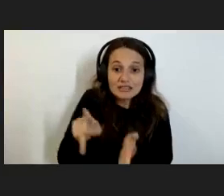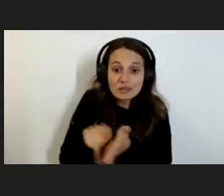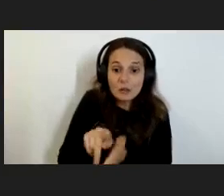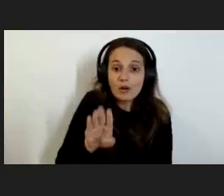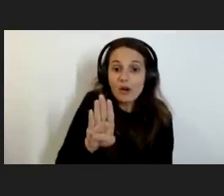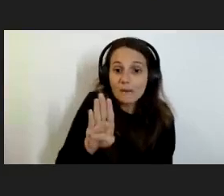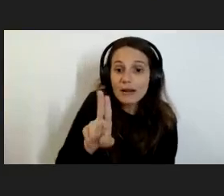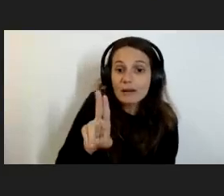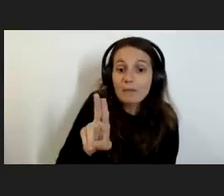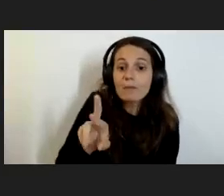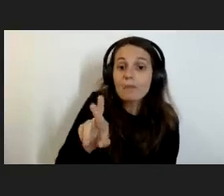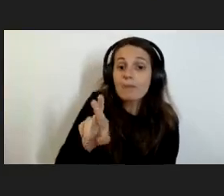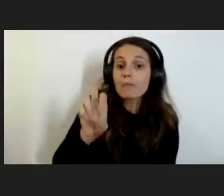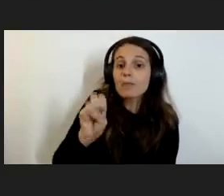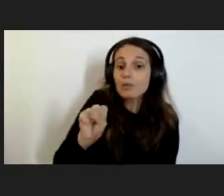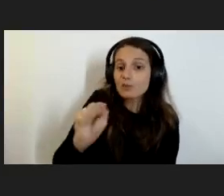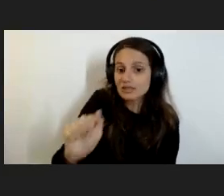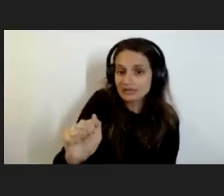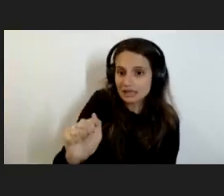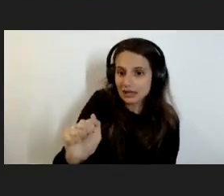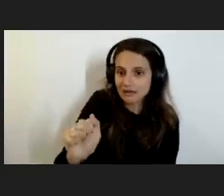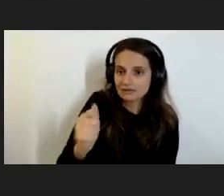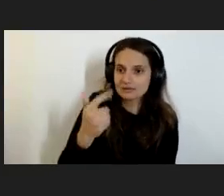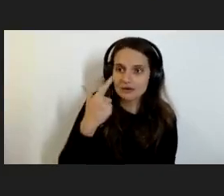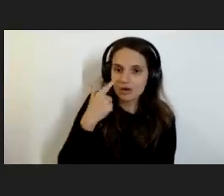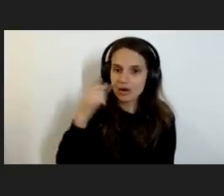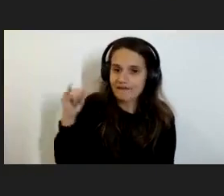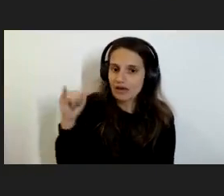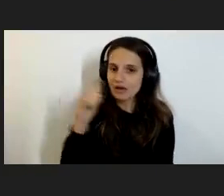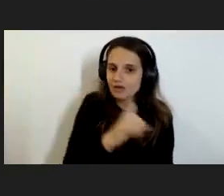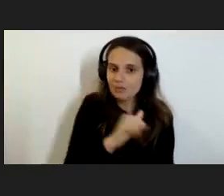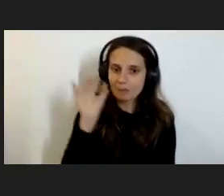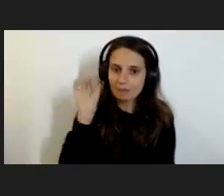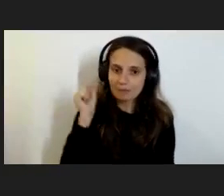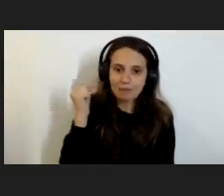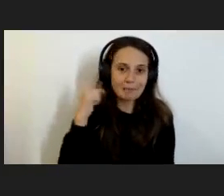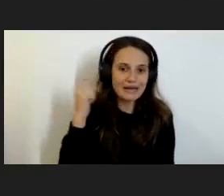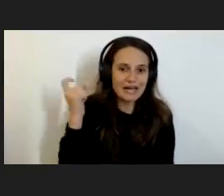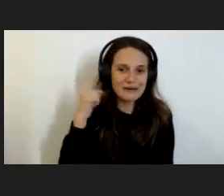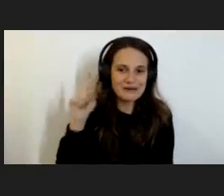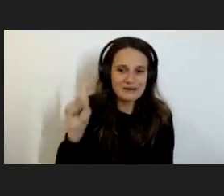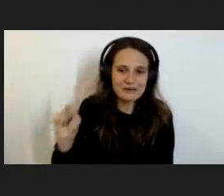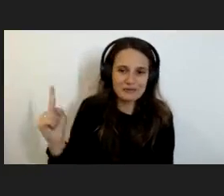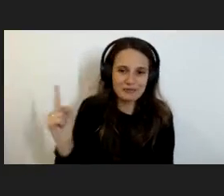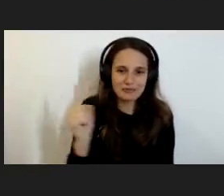pequena bolsa, é passar o avião, né? É como se fosse